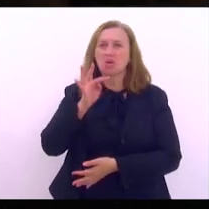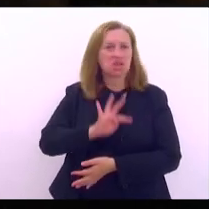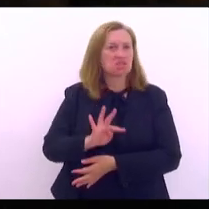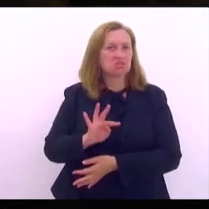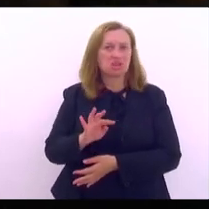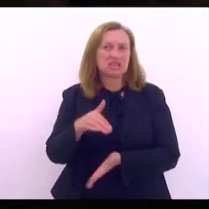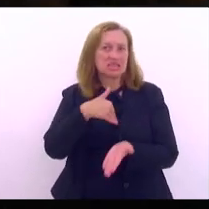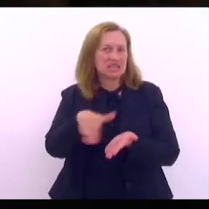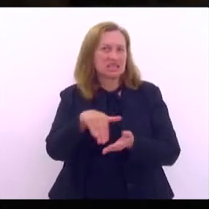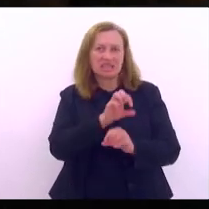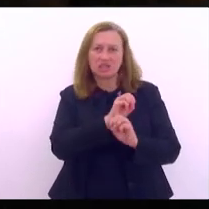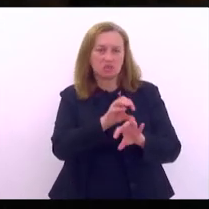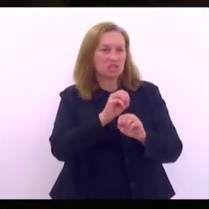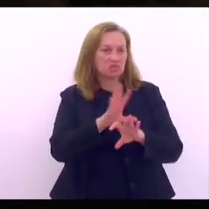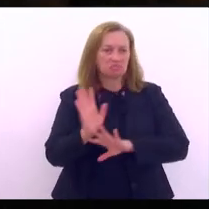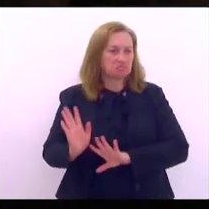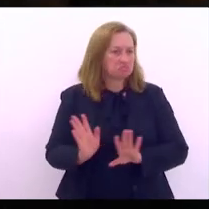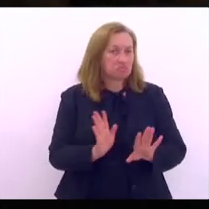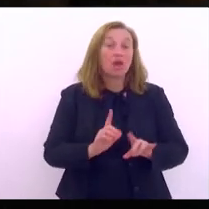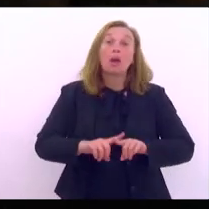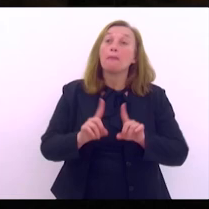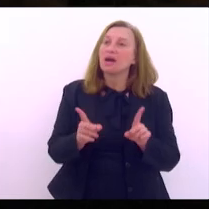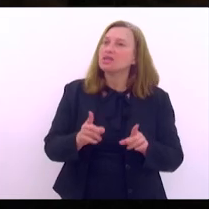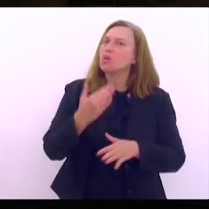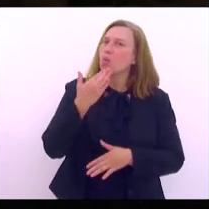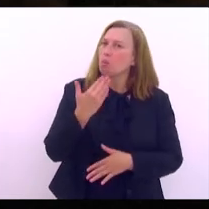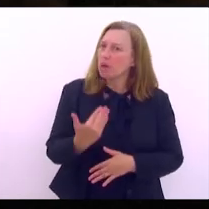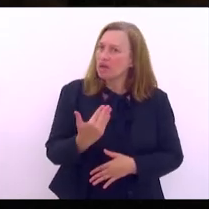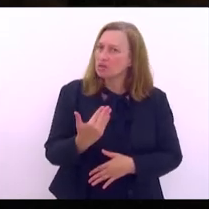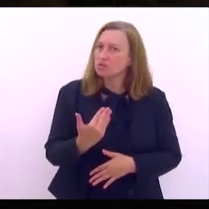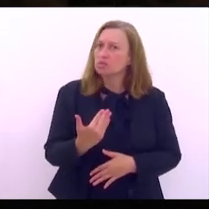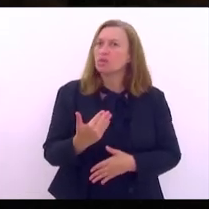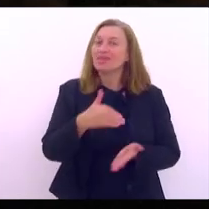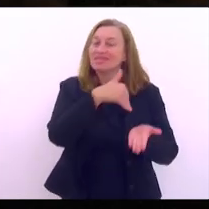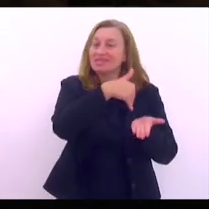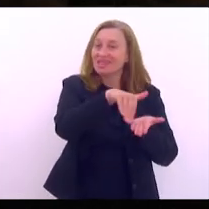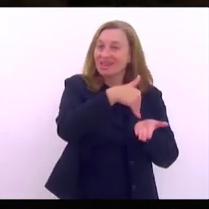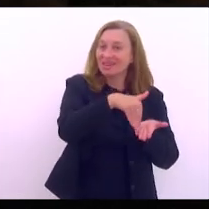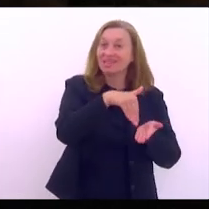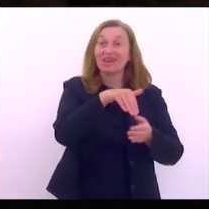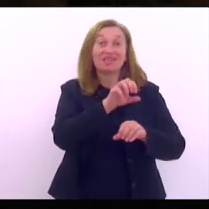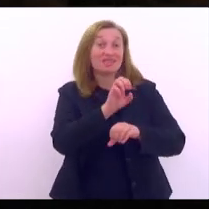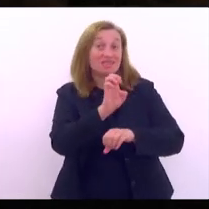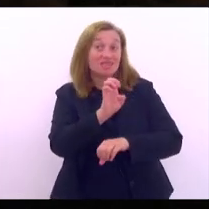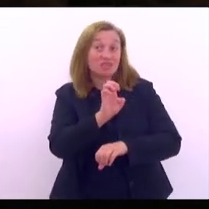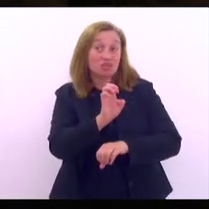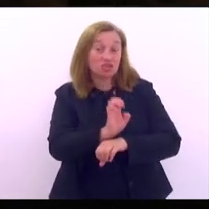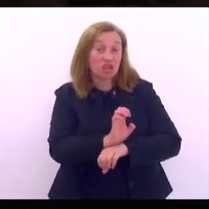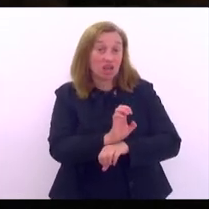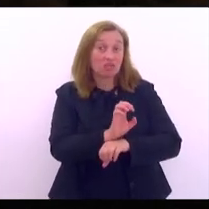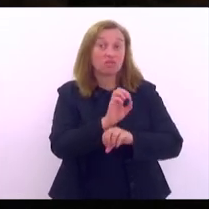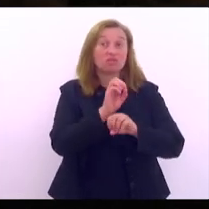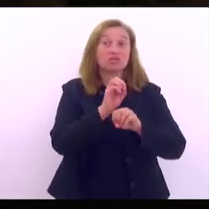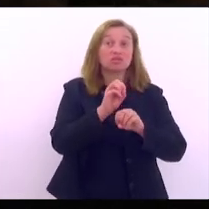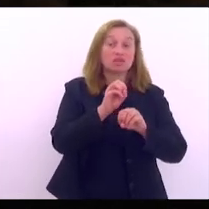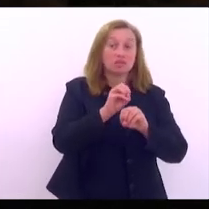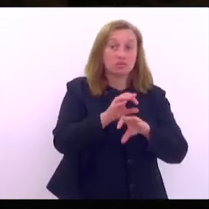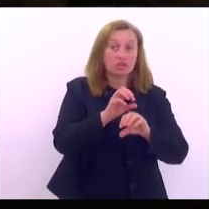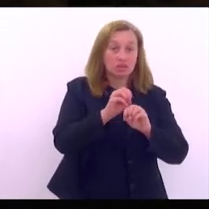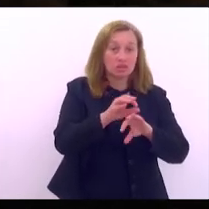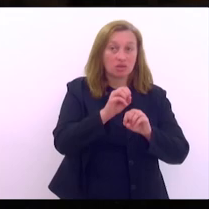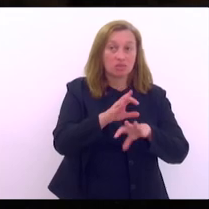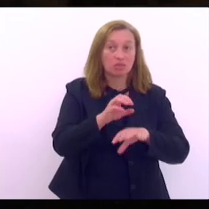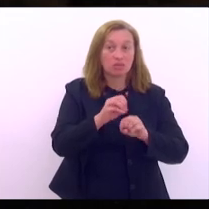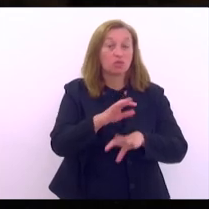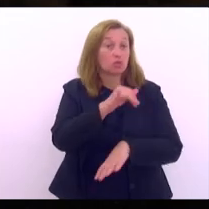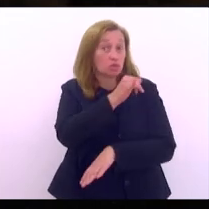secretária de Educação. Mas eu peço à secretária de Educação do Estado do Rio de Janeiro, estou